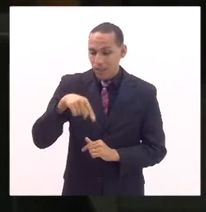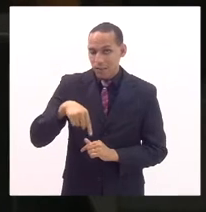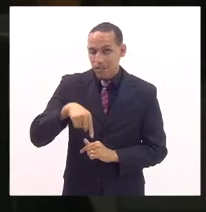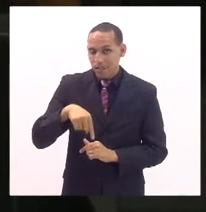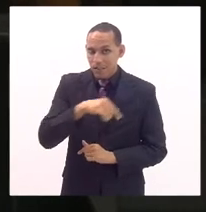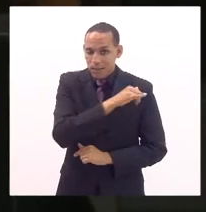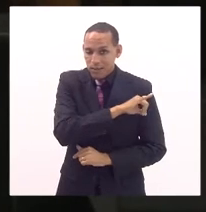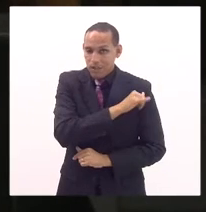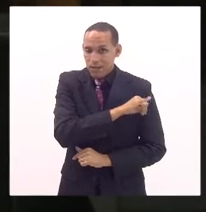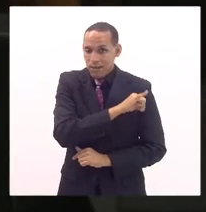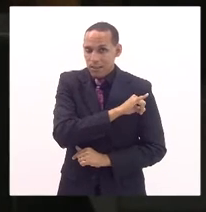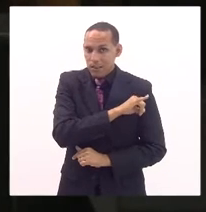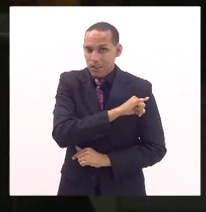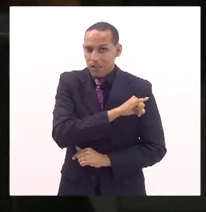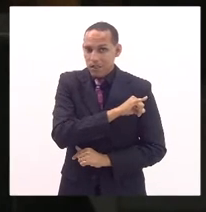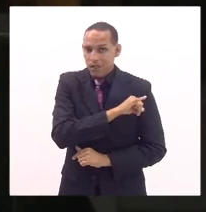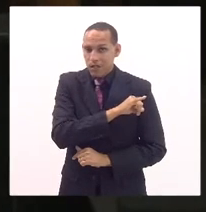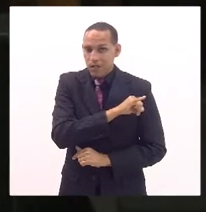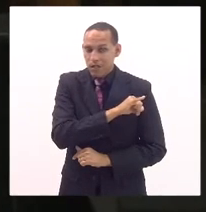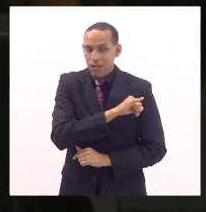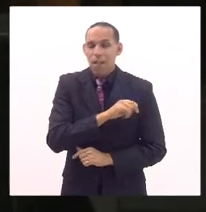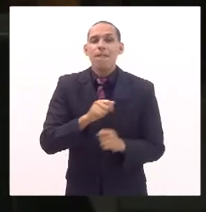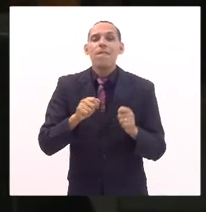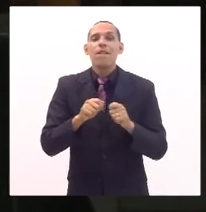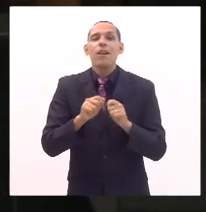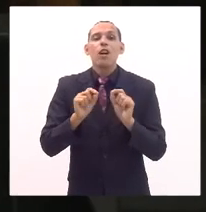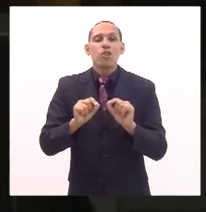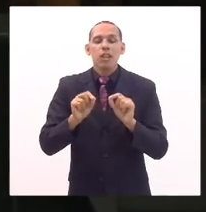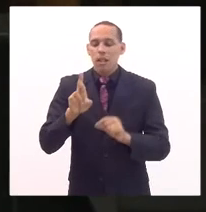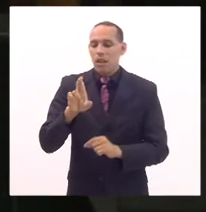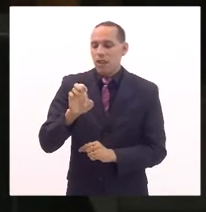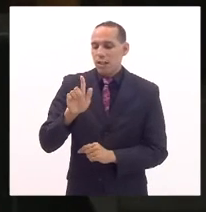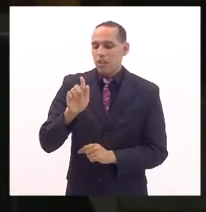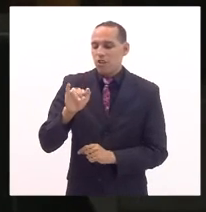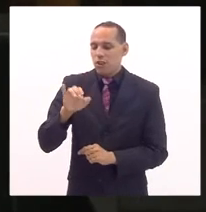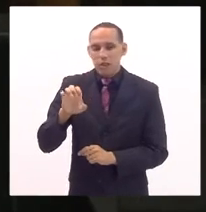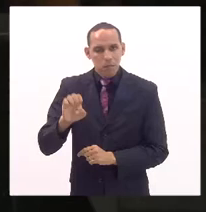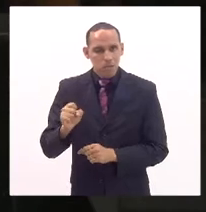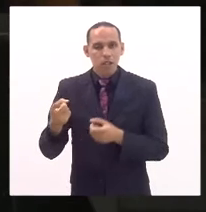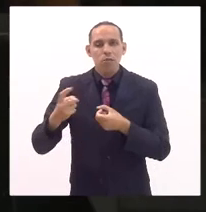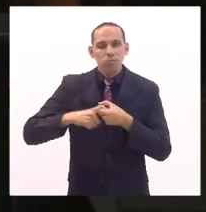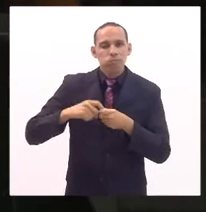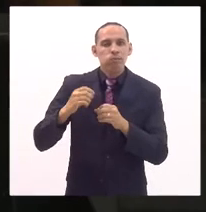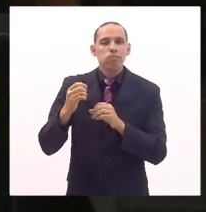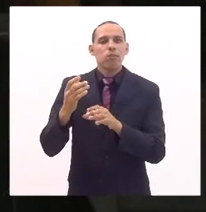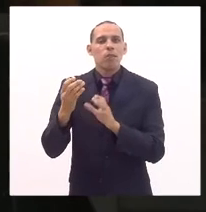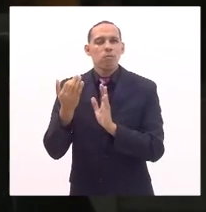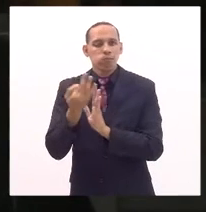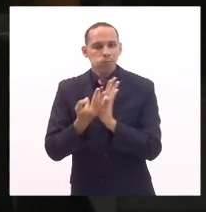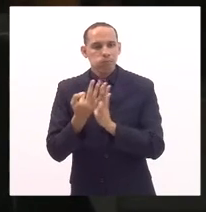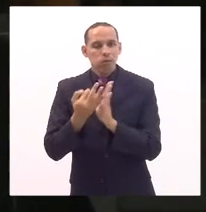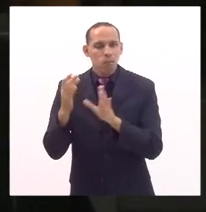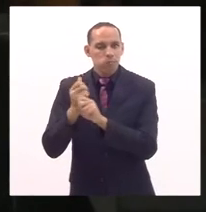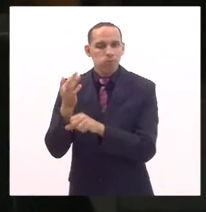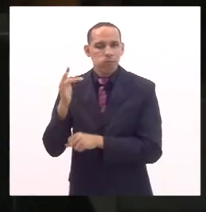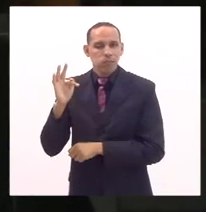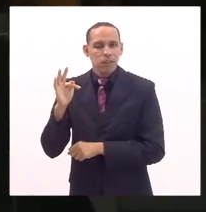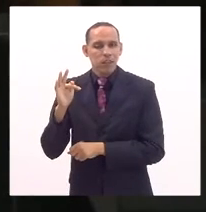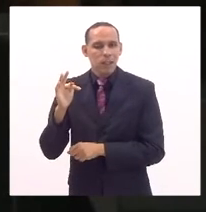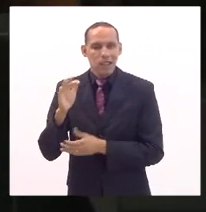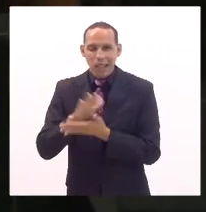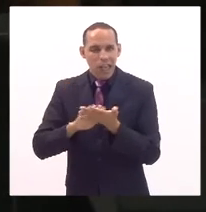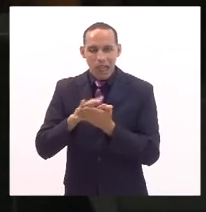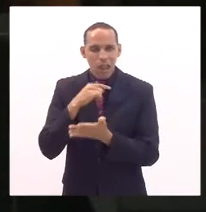rio não entrar no regime de recuperação fiscal no ano que vem ele terá que pagar a